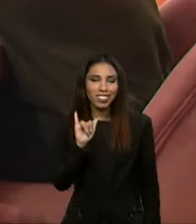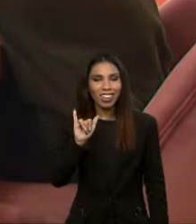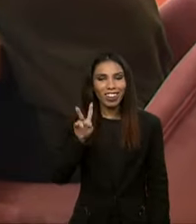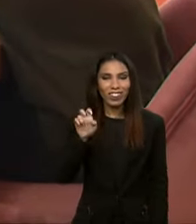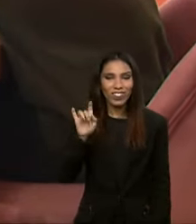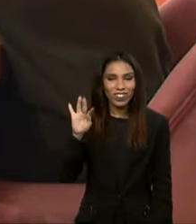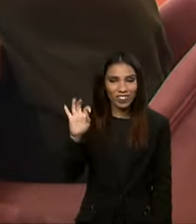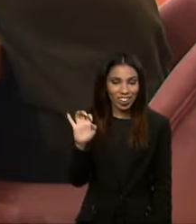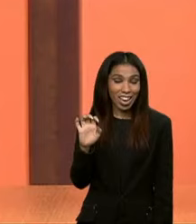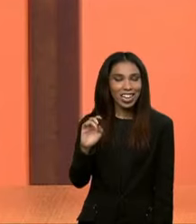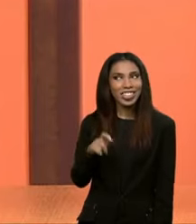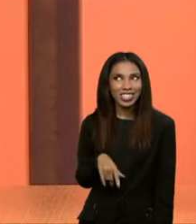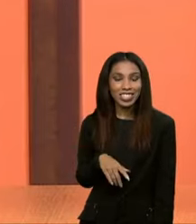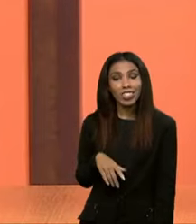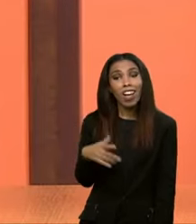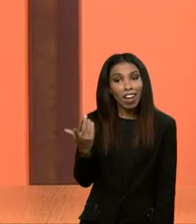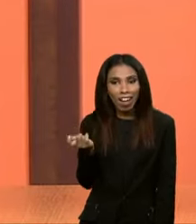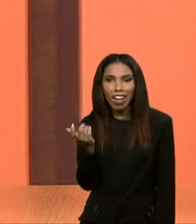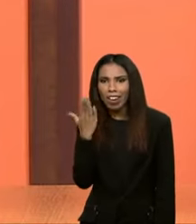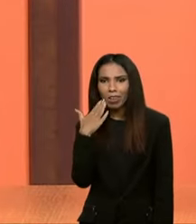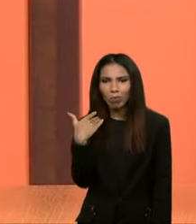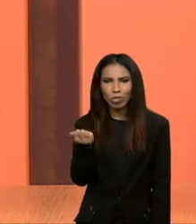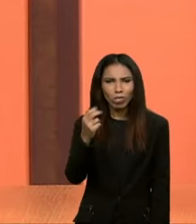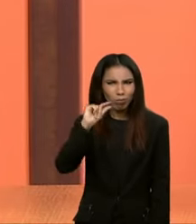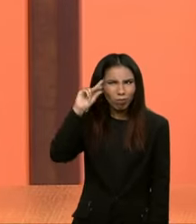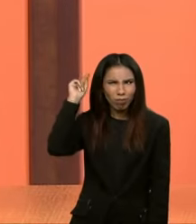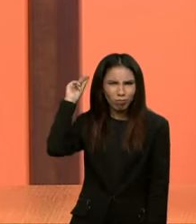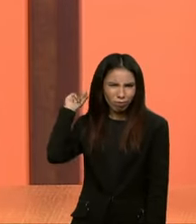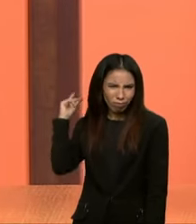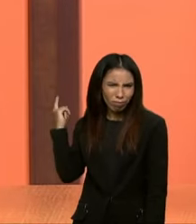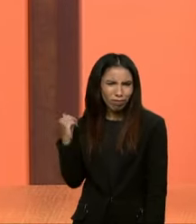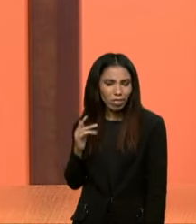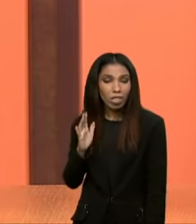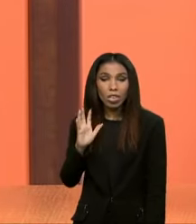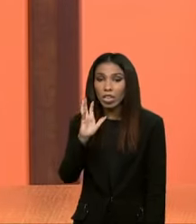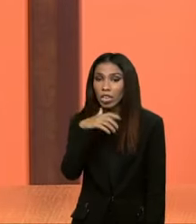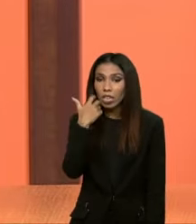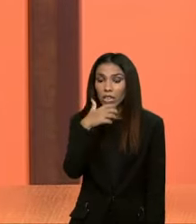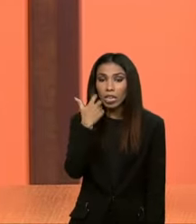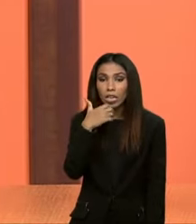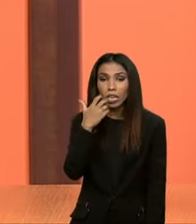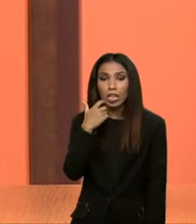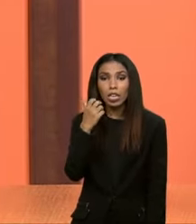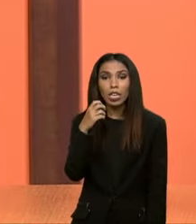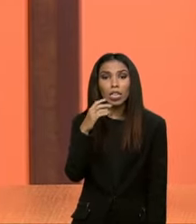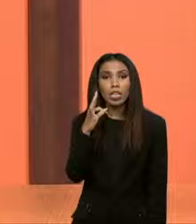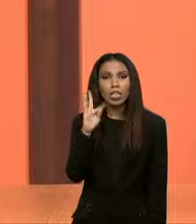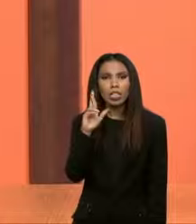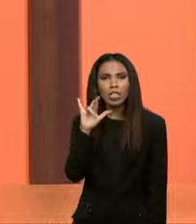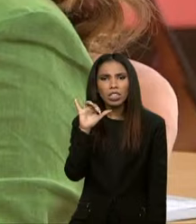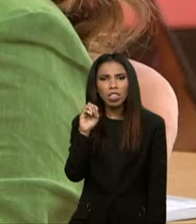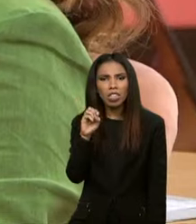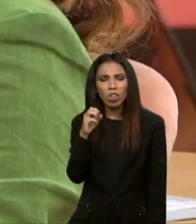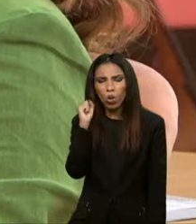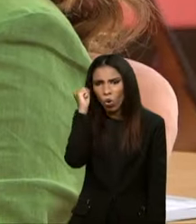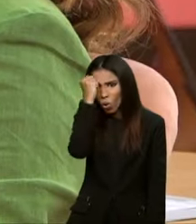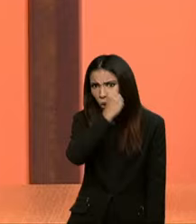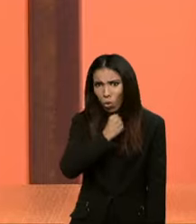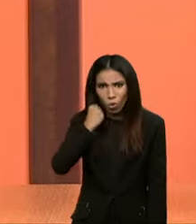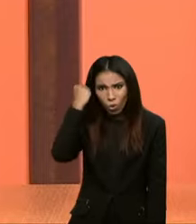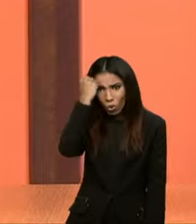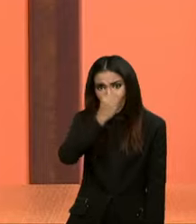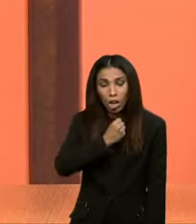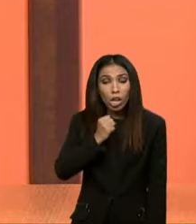Foi engraçado, assim, ela me chamou faz um tempo já isso. E eu cantei no trio, 8 horas, bicho. Eu descobri que eram 8 horas quando eu já